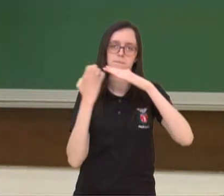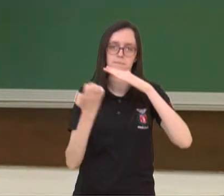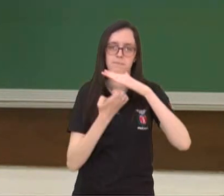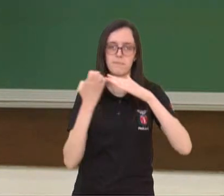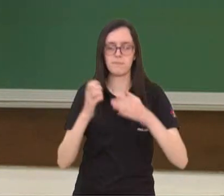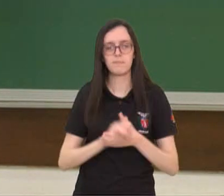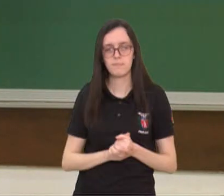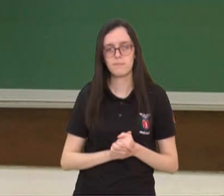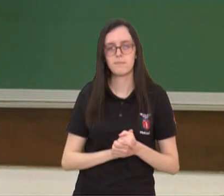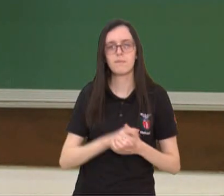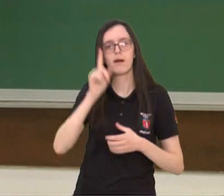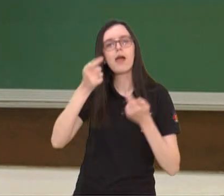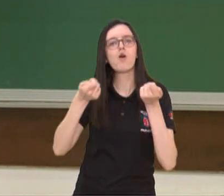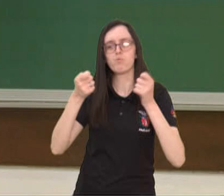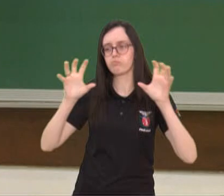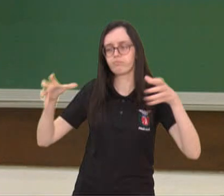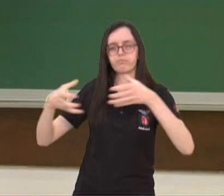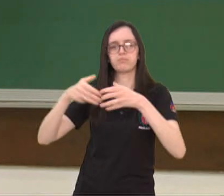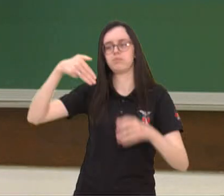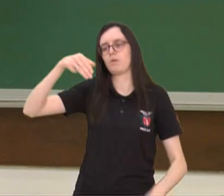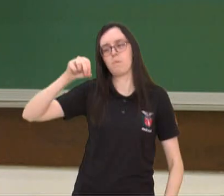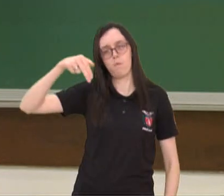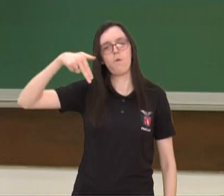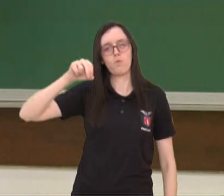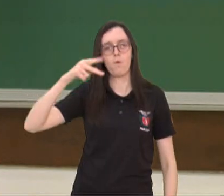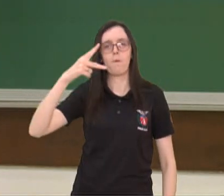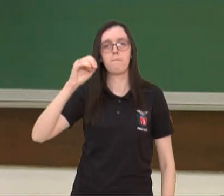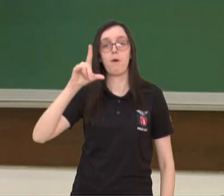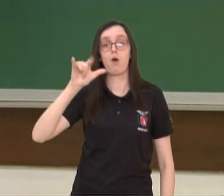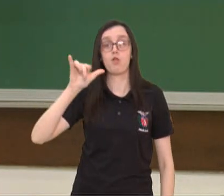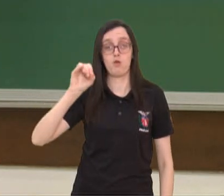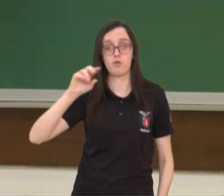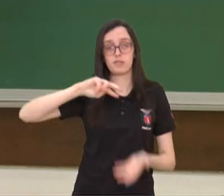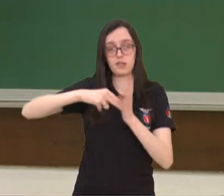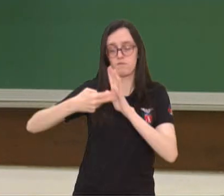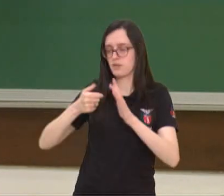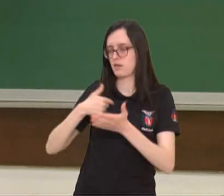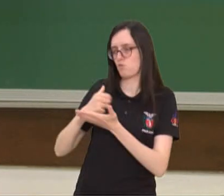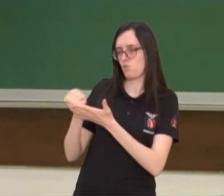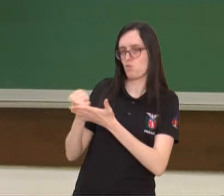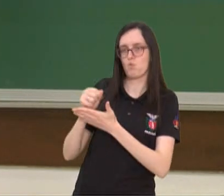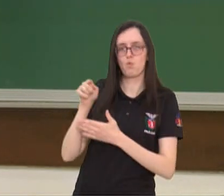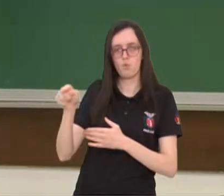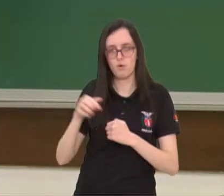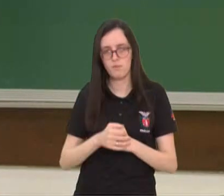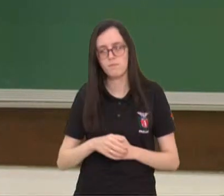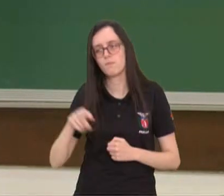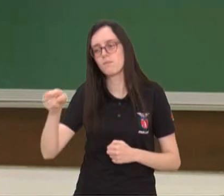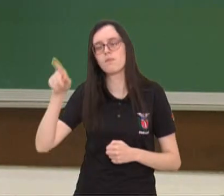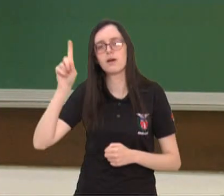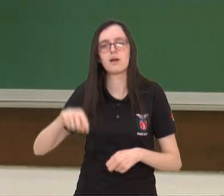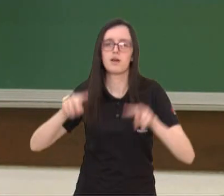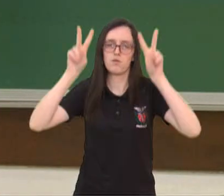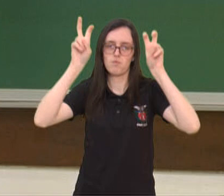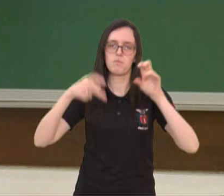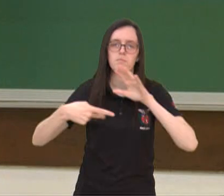caracteriza o monopólio daquele serviço em si. E isso pode ser com relação a produtos e